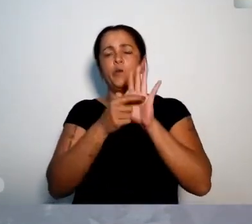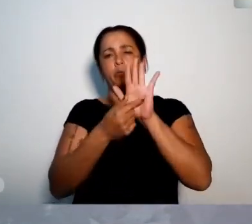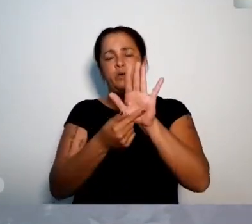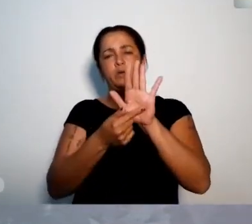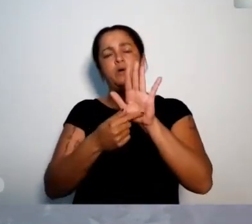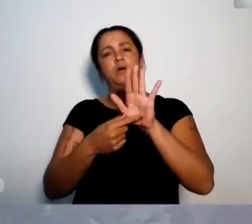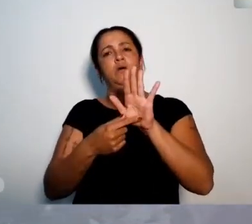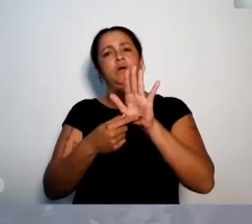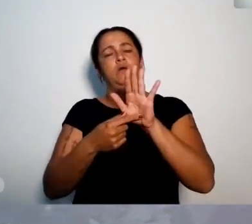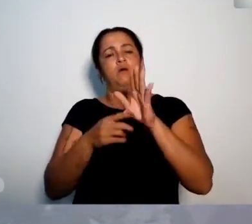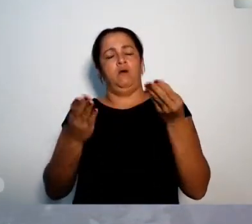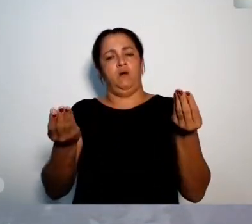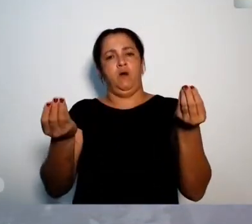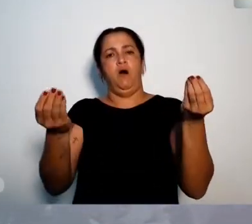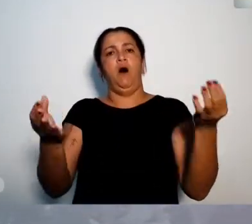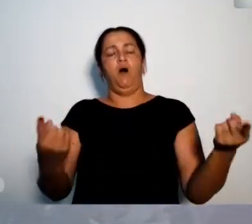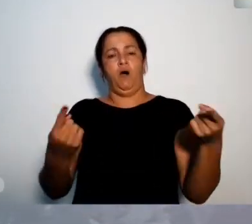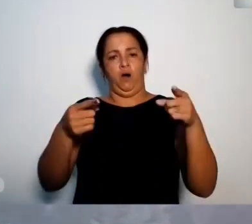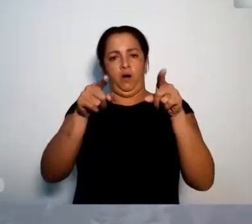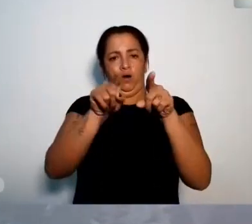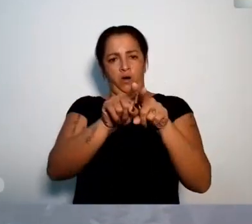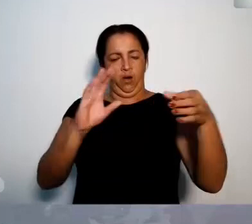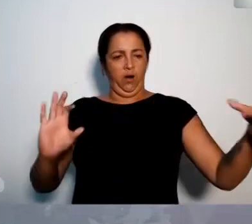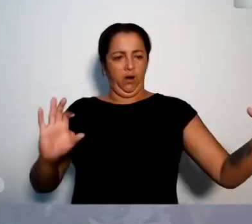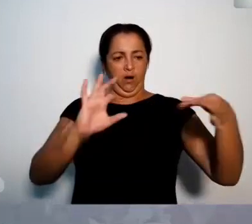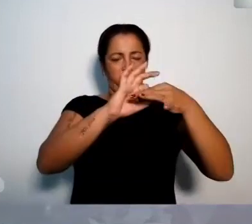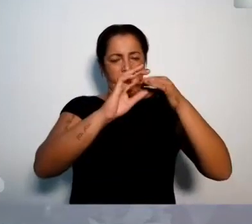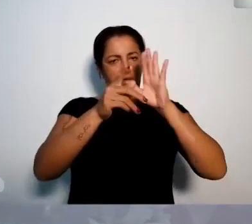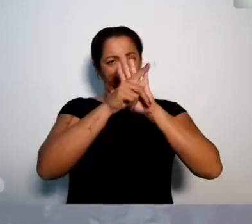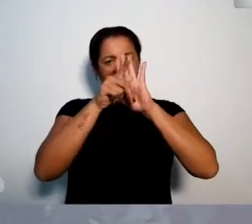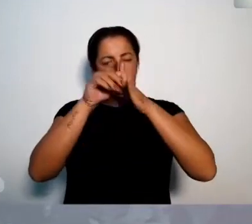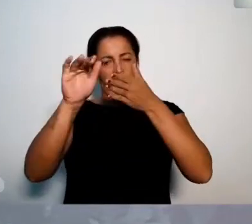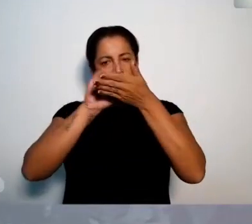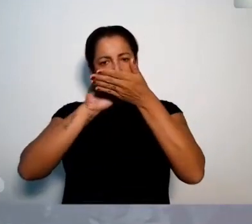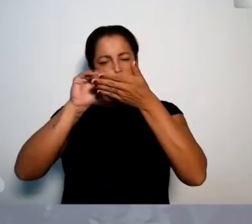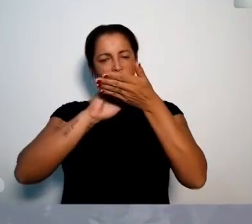das secretarias, do jeito que ela se propõe, com a extinção da Secretaria de